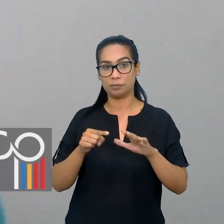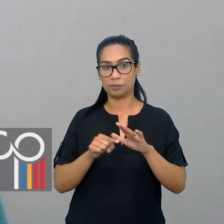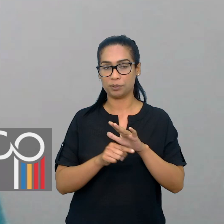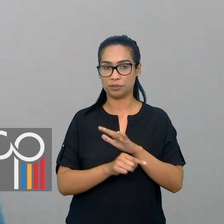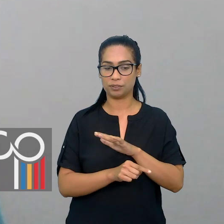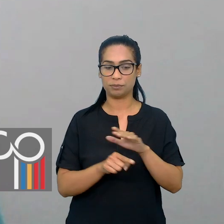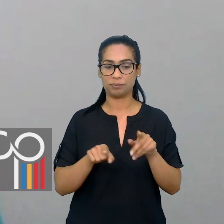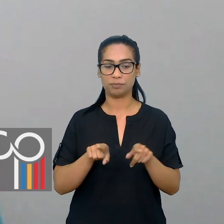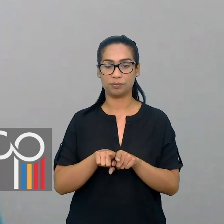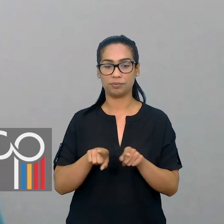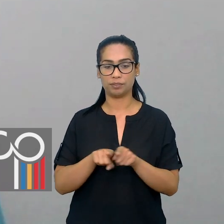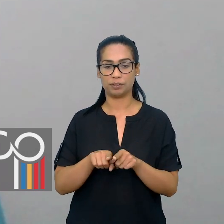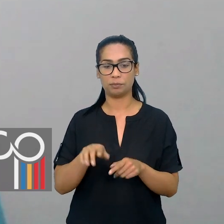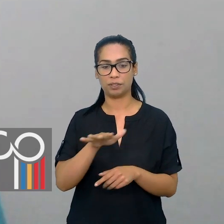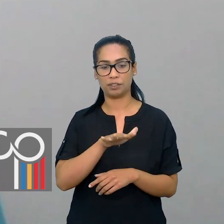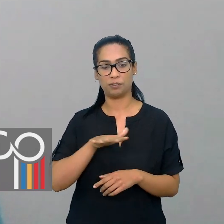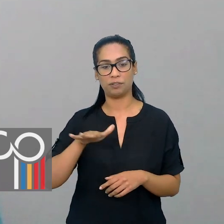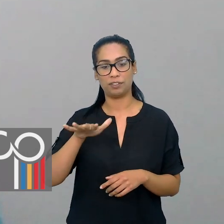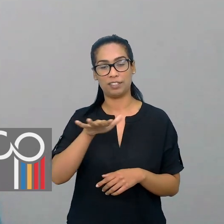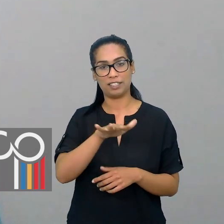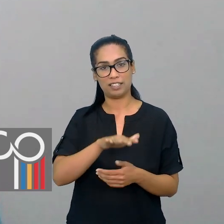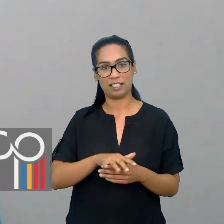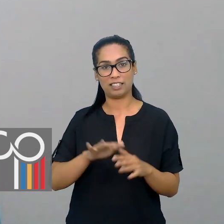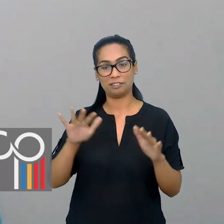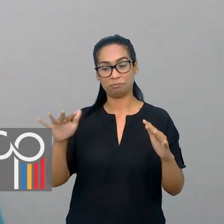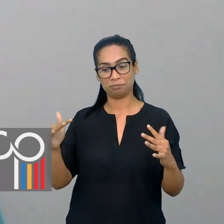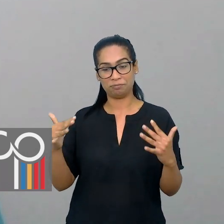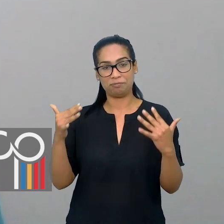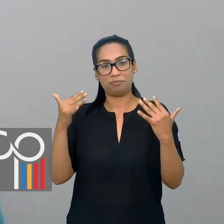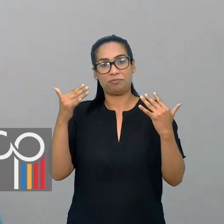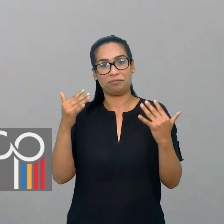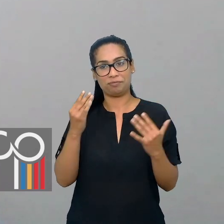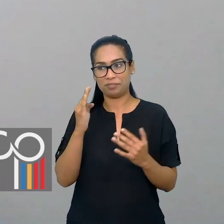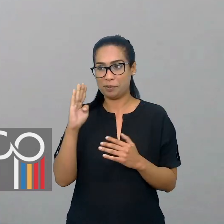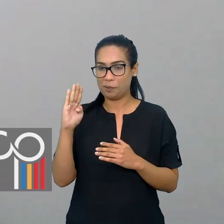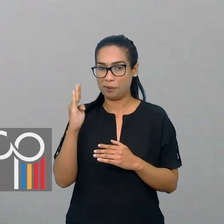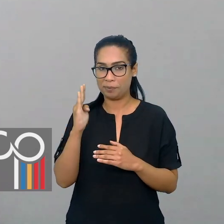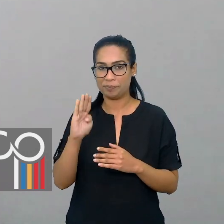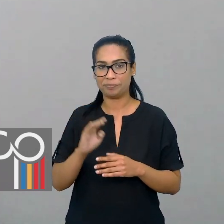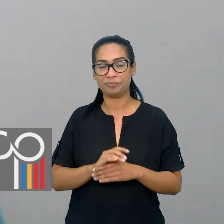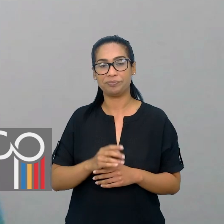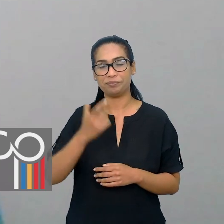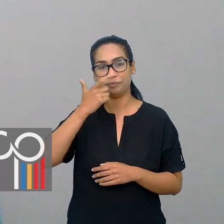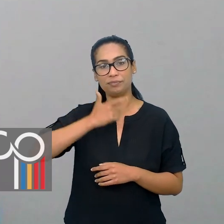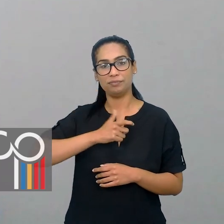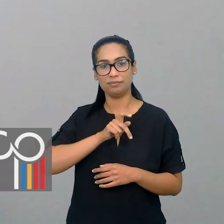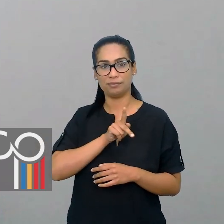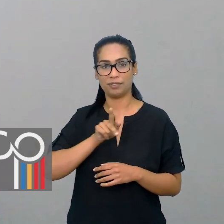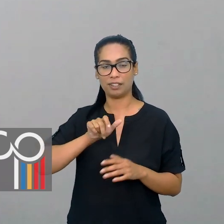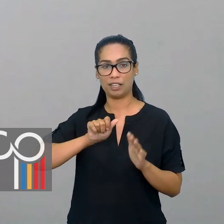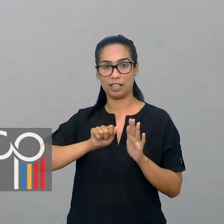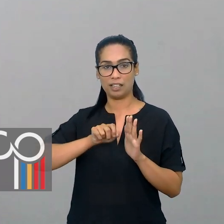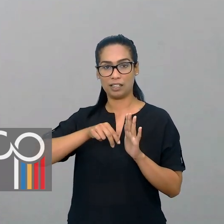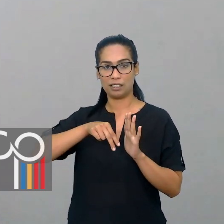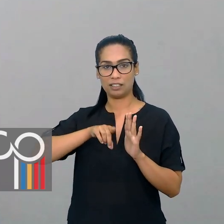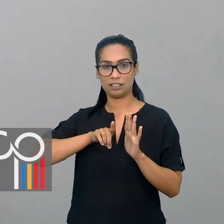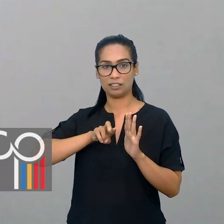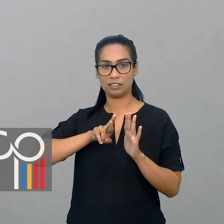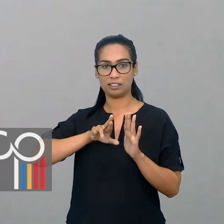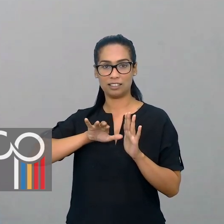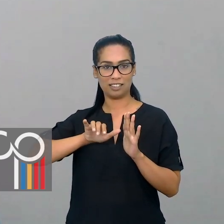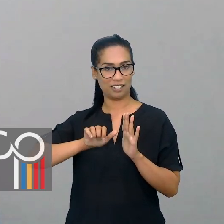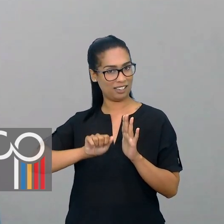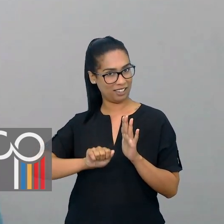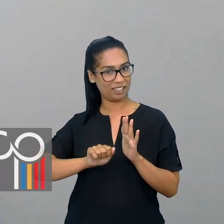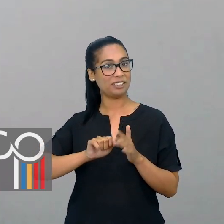adianto aí para quem está me vendo com o pessoal aí de biologia. Eu sou a professora Andréa, vocês não estão no canal